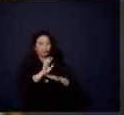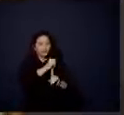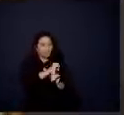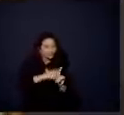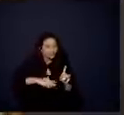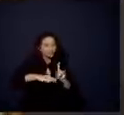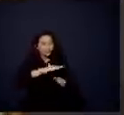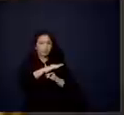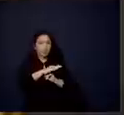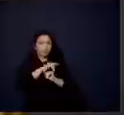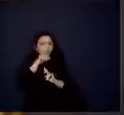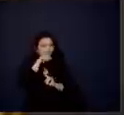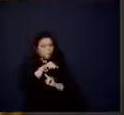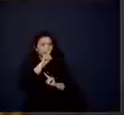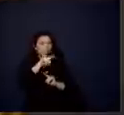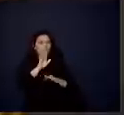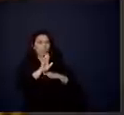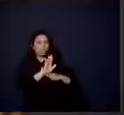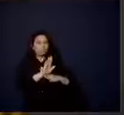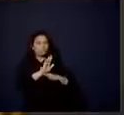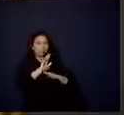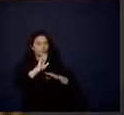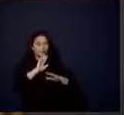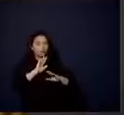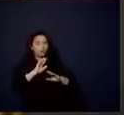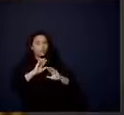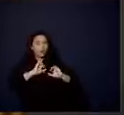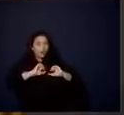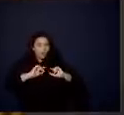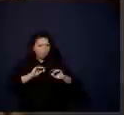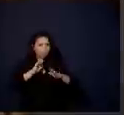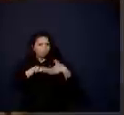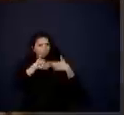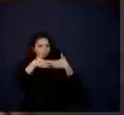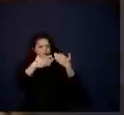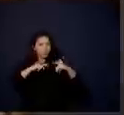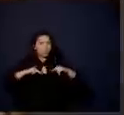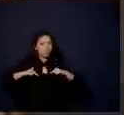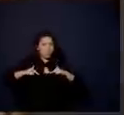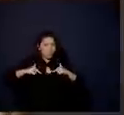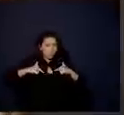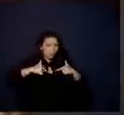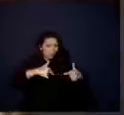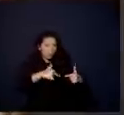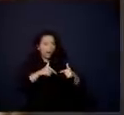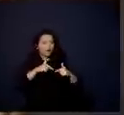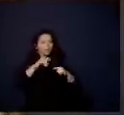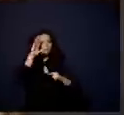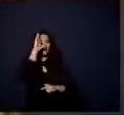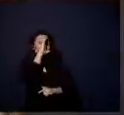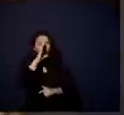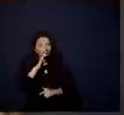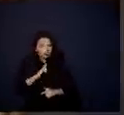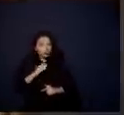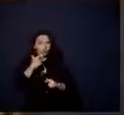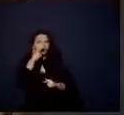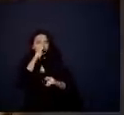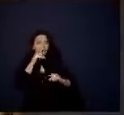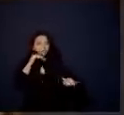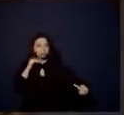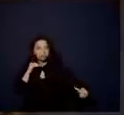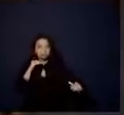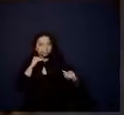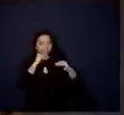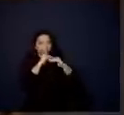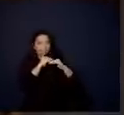trabalhar aí avançar na avaliação das políticas públicas brasileiras né e conseguir fazer a secção que às vezes